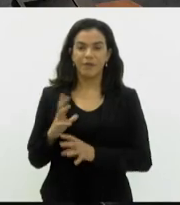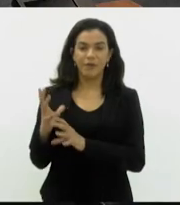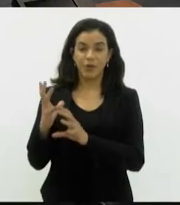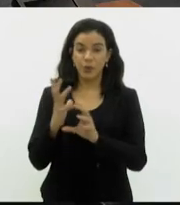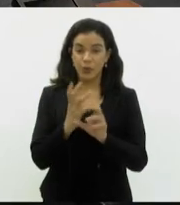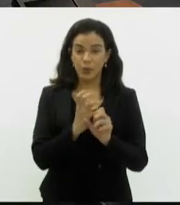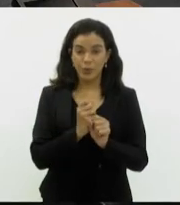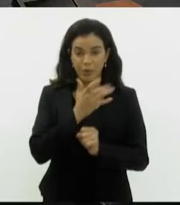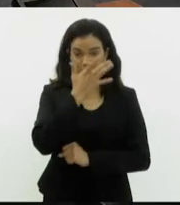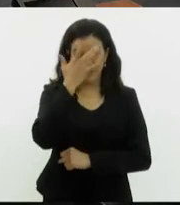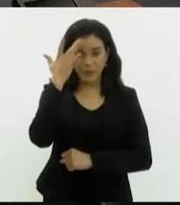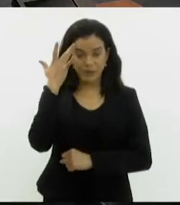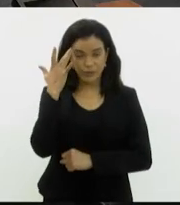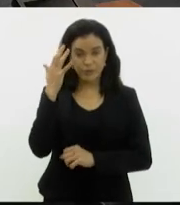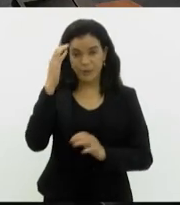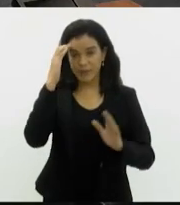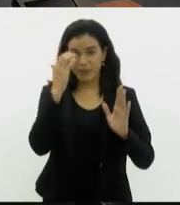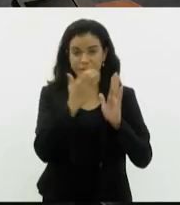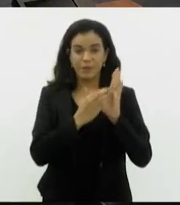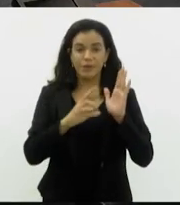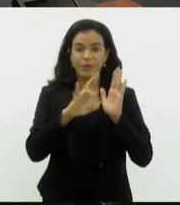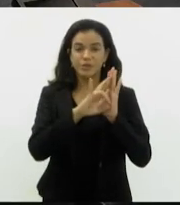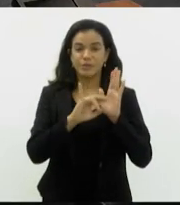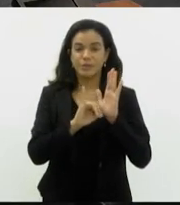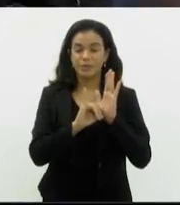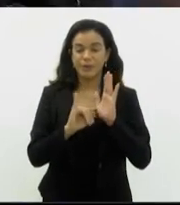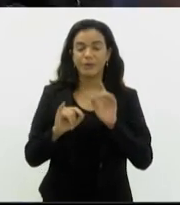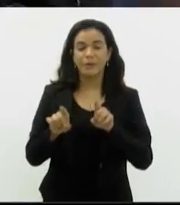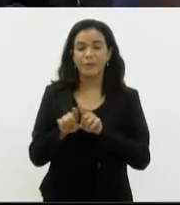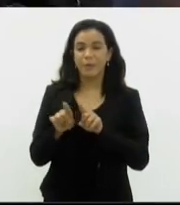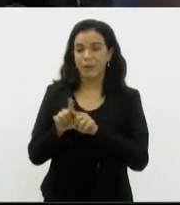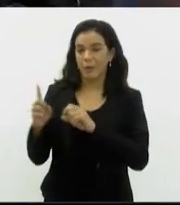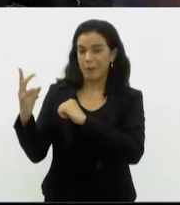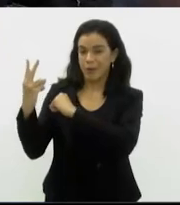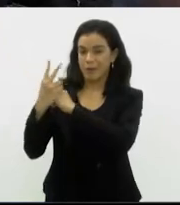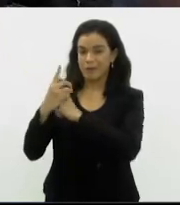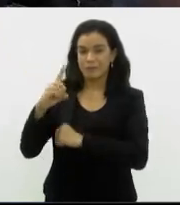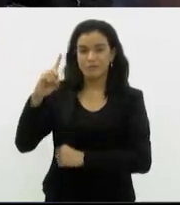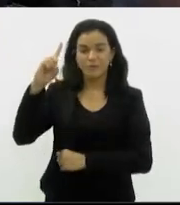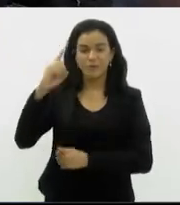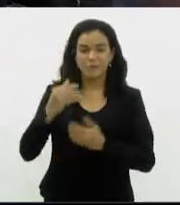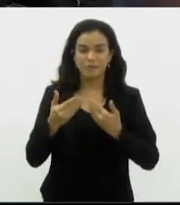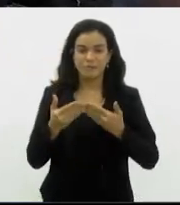Havendo o número legal sobre a proteção de Deus, iniciamos o nosso trabalho.